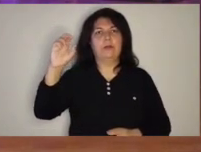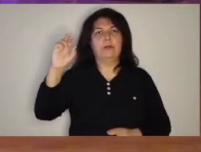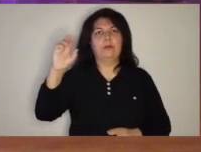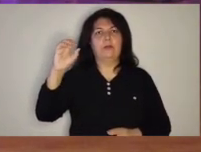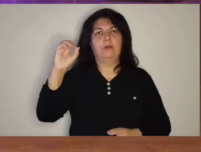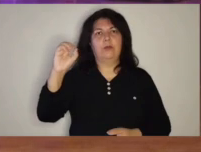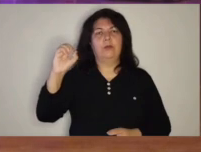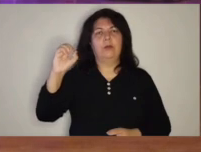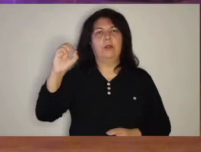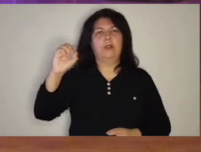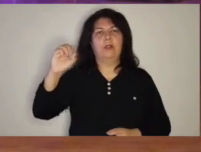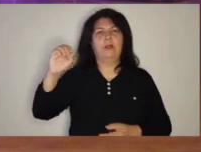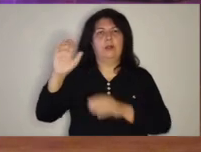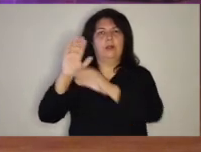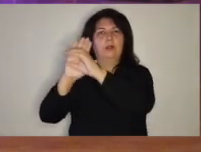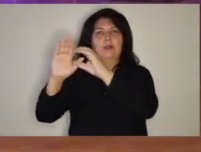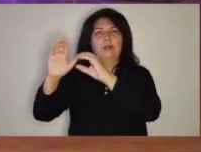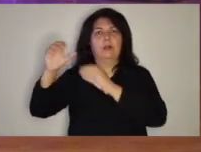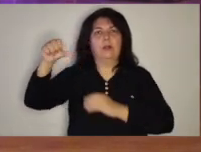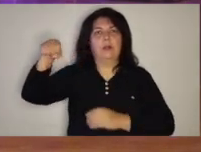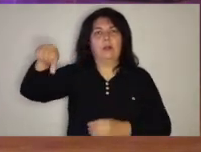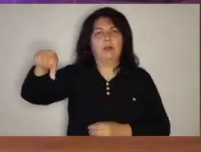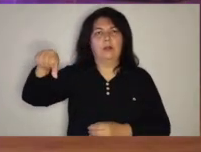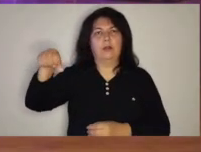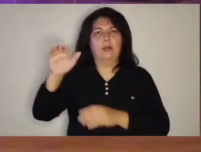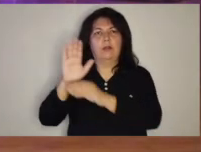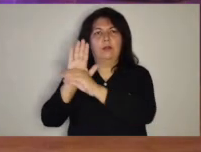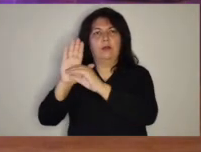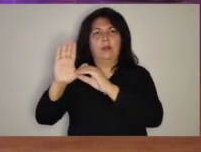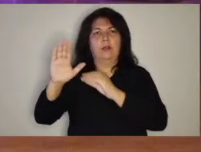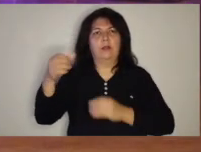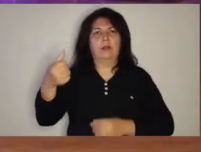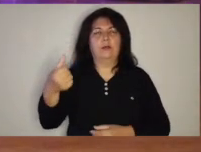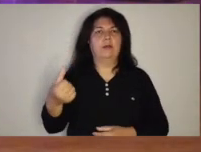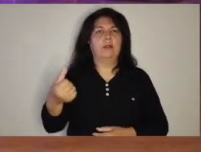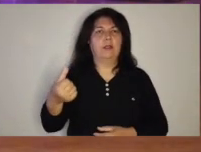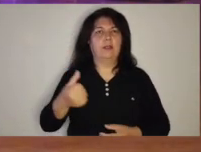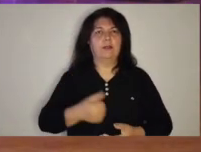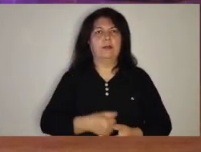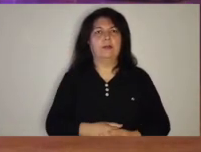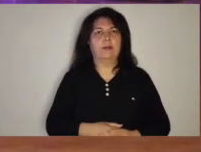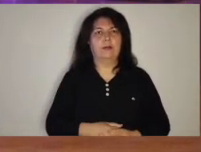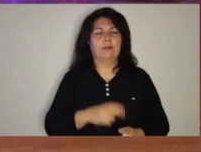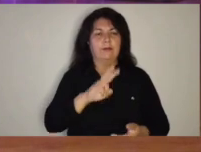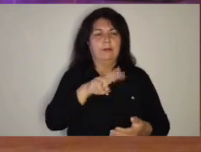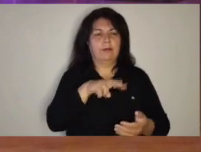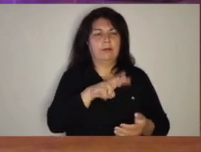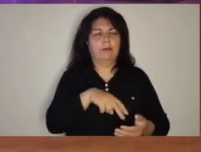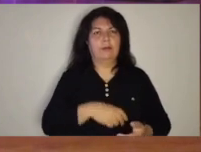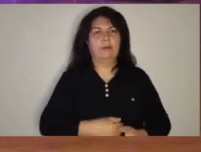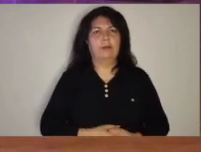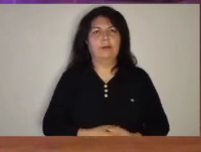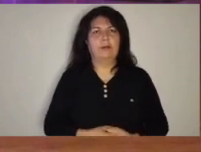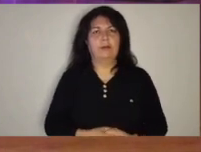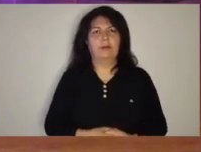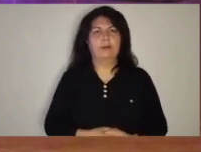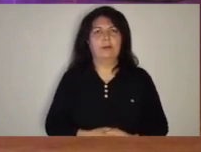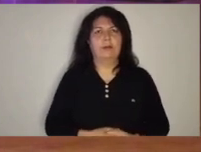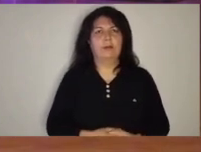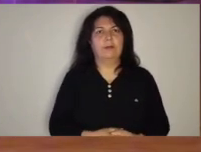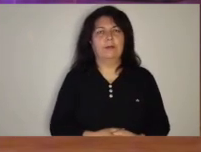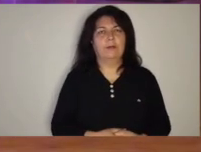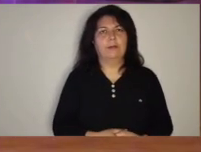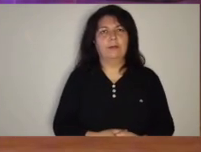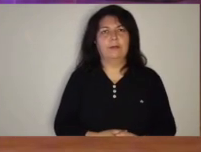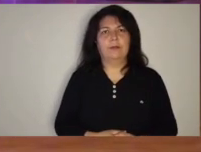que vencedor e abençoado. Lá em 2 Coríntios 9, no versículo 6, 2